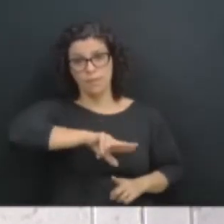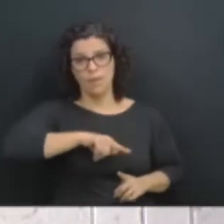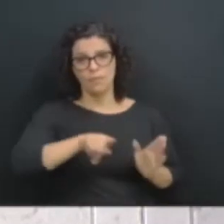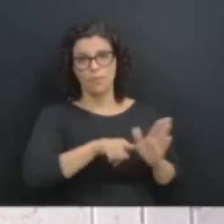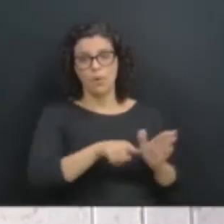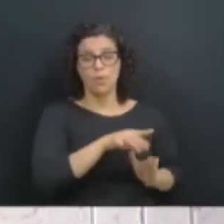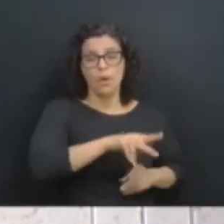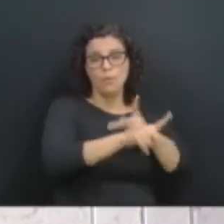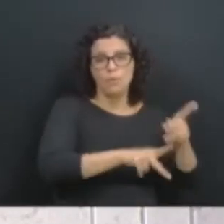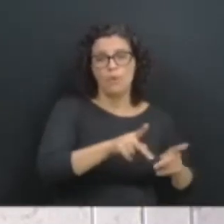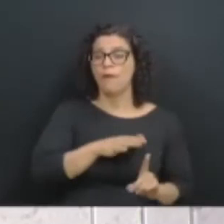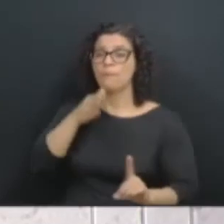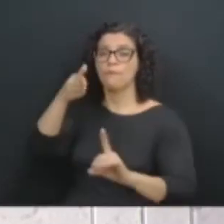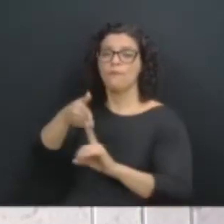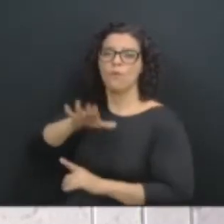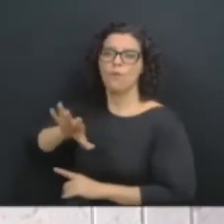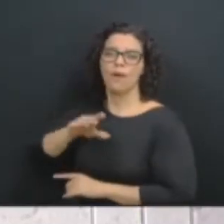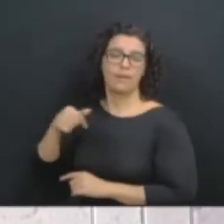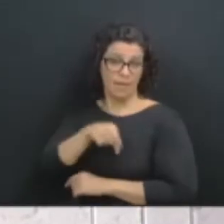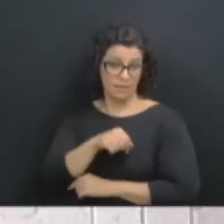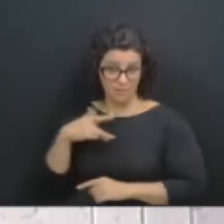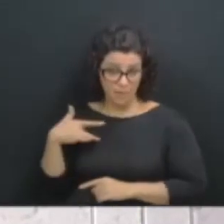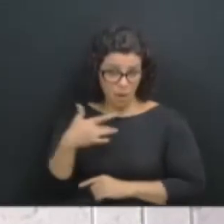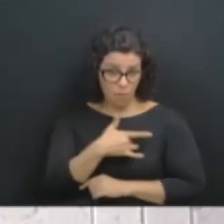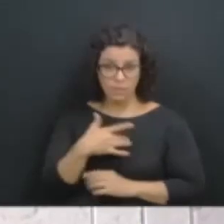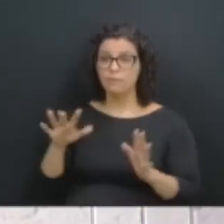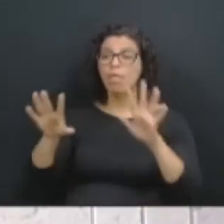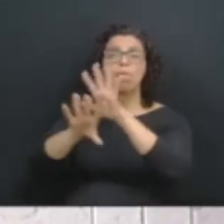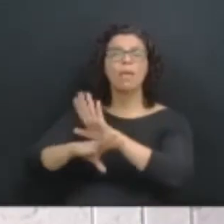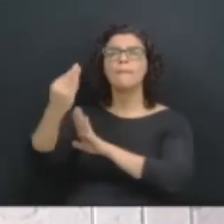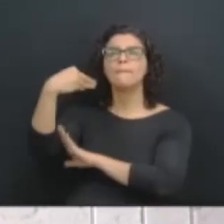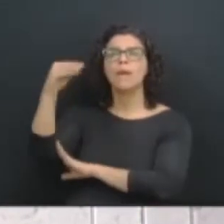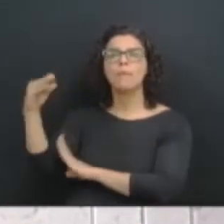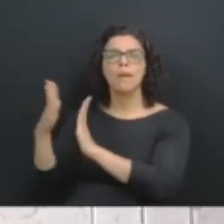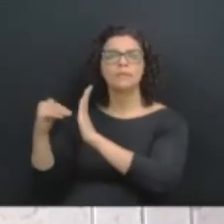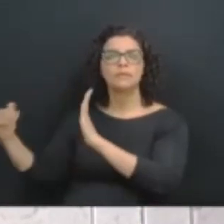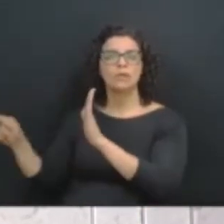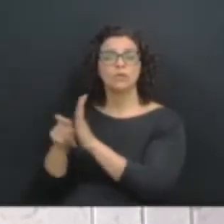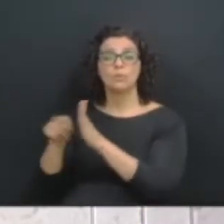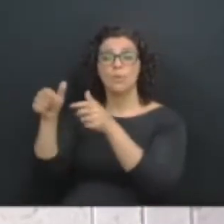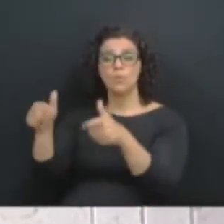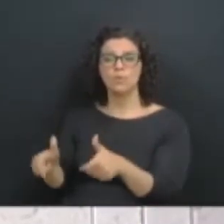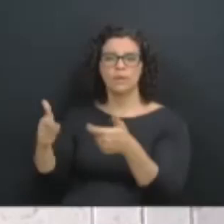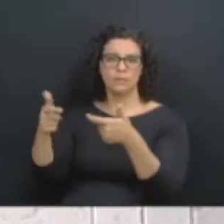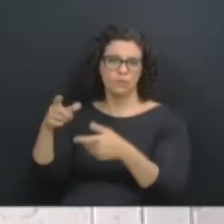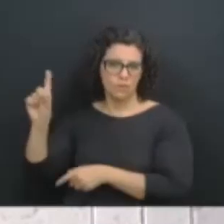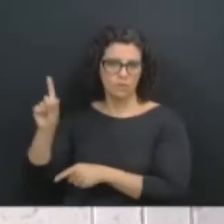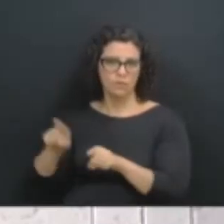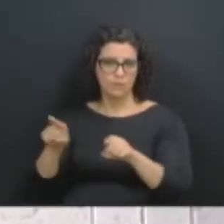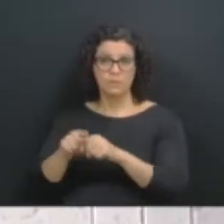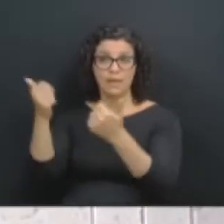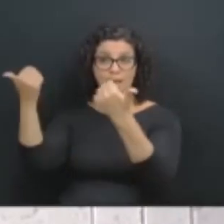do povo é a saúde. Esse embelezamento, esse gastos com outros recursos tem que